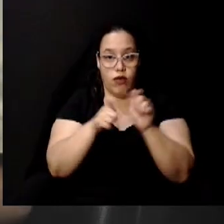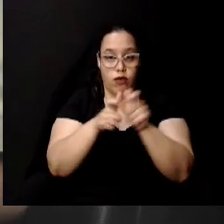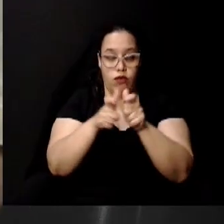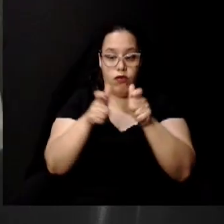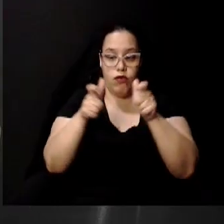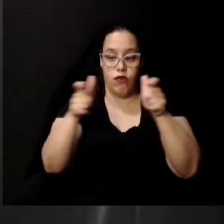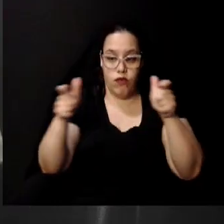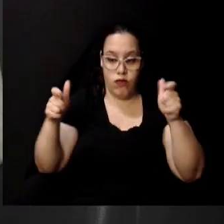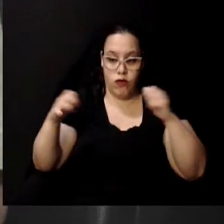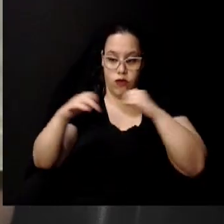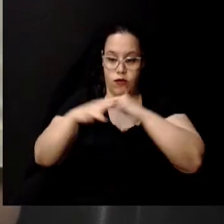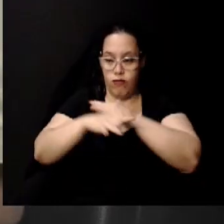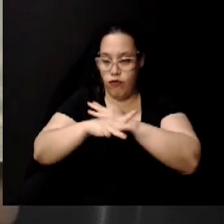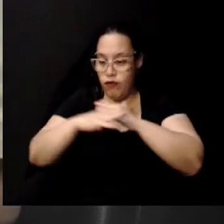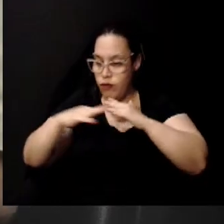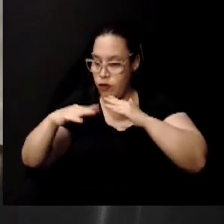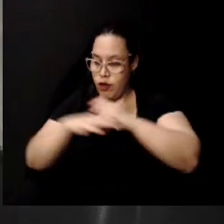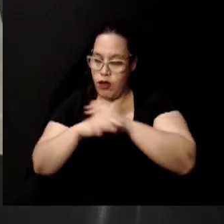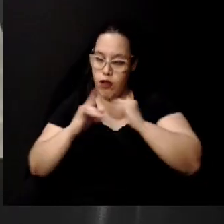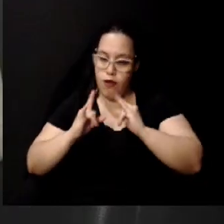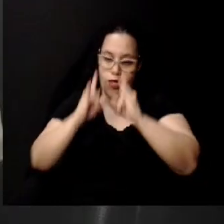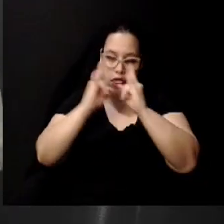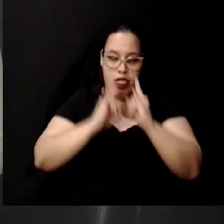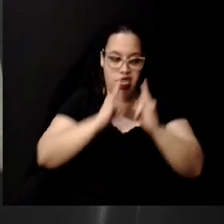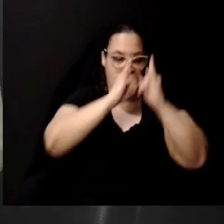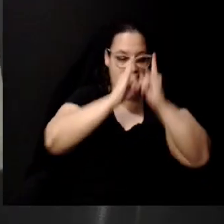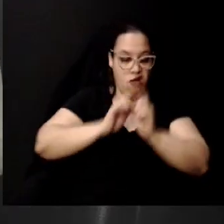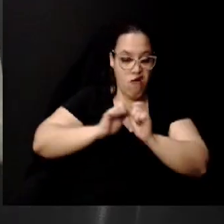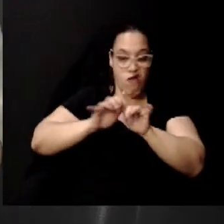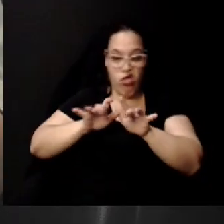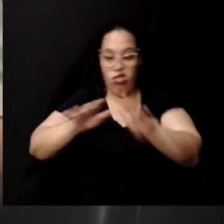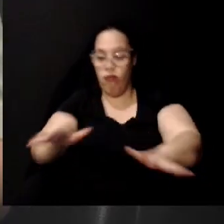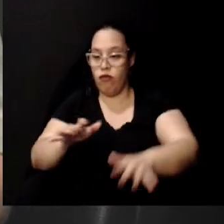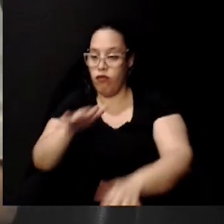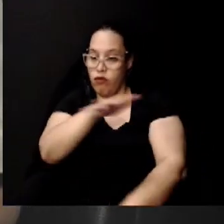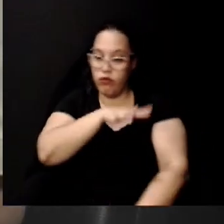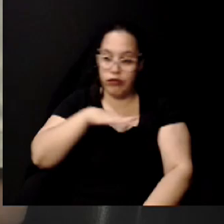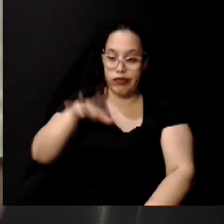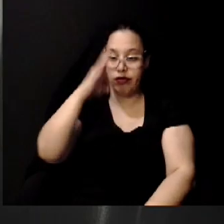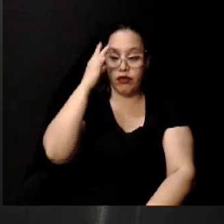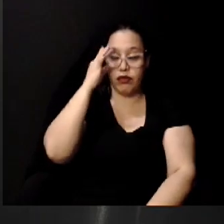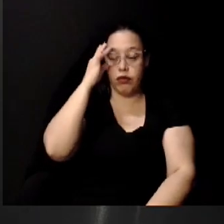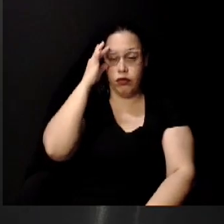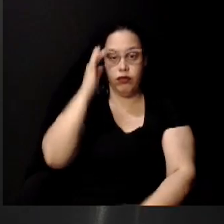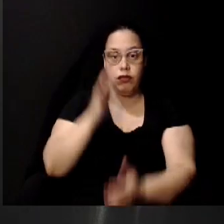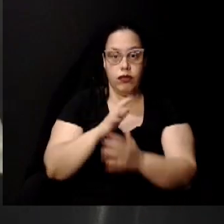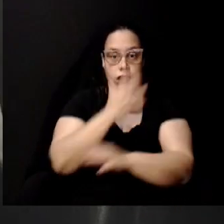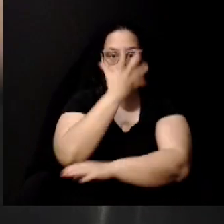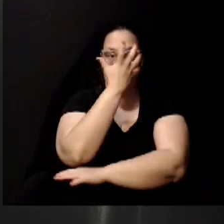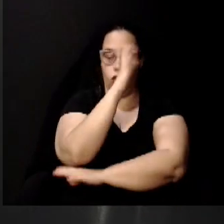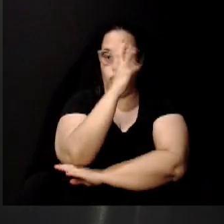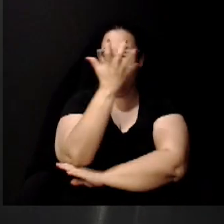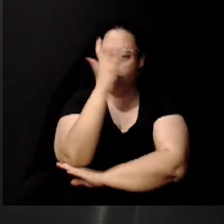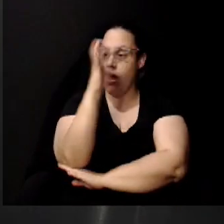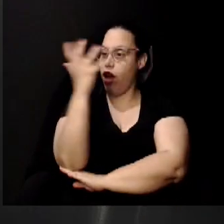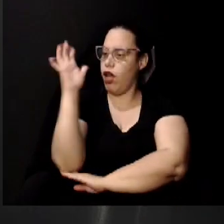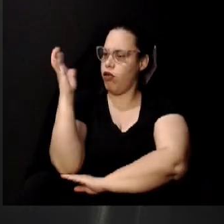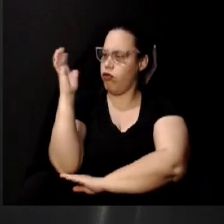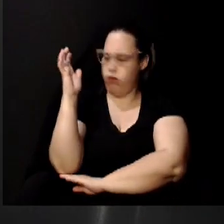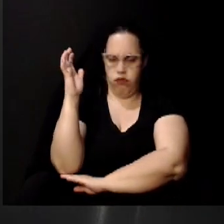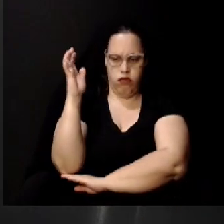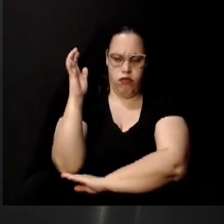urbano, é empreendimento imobiliário em regiões que eram regiões de mata, que eram regiões que, ali,